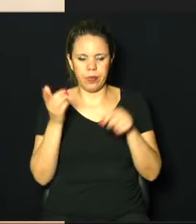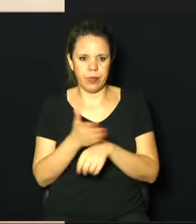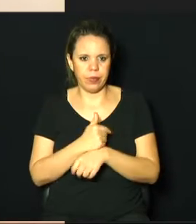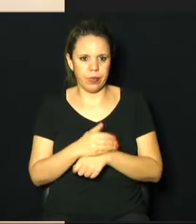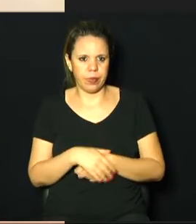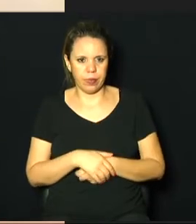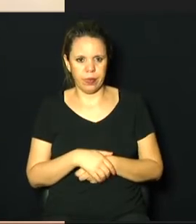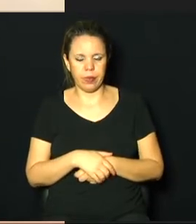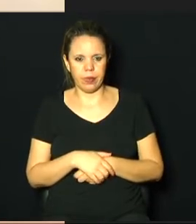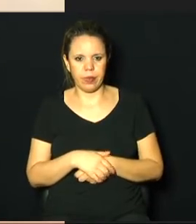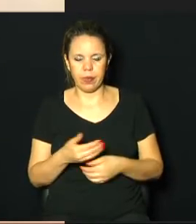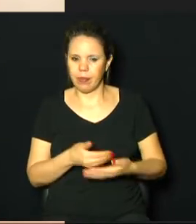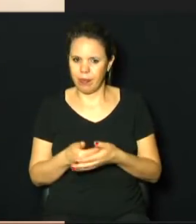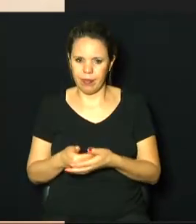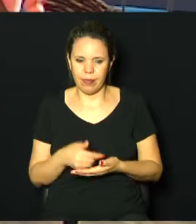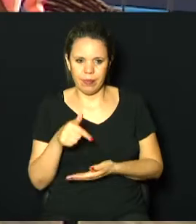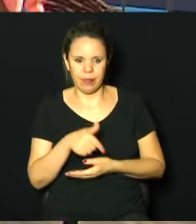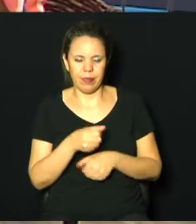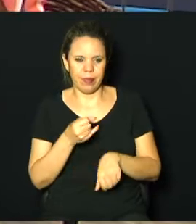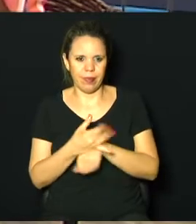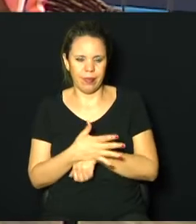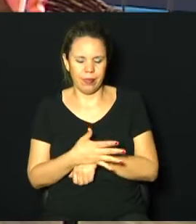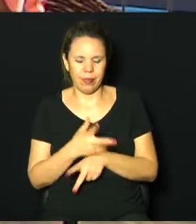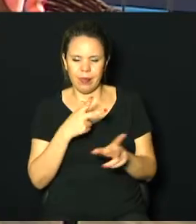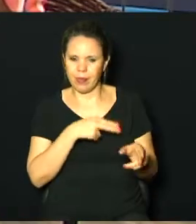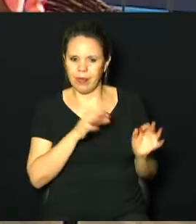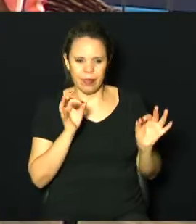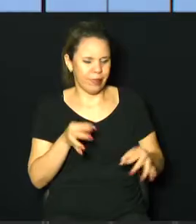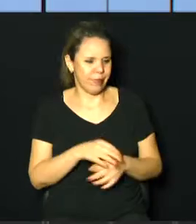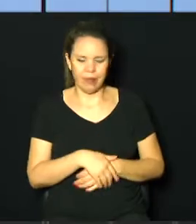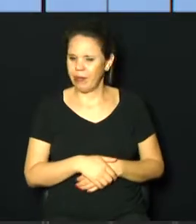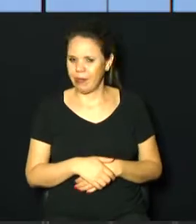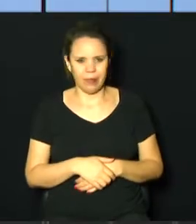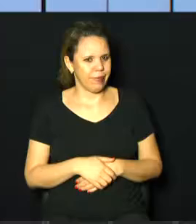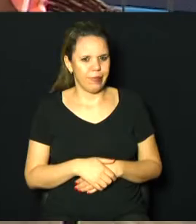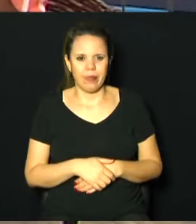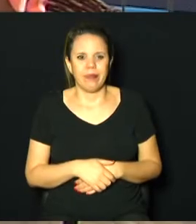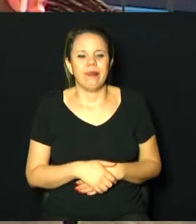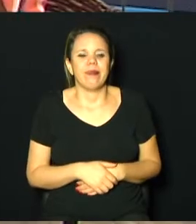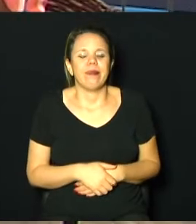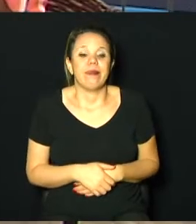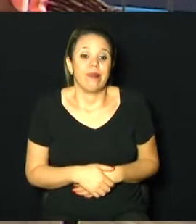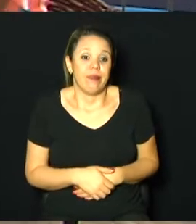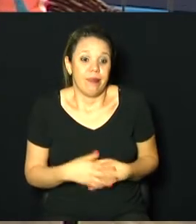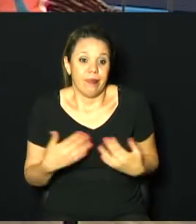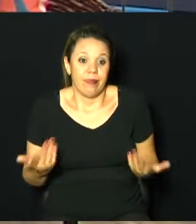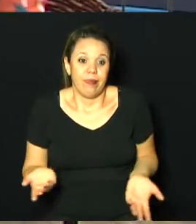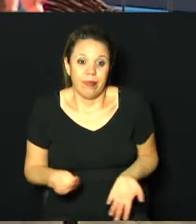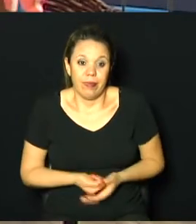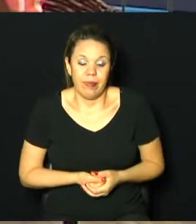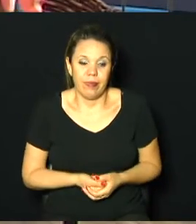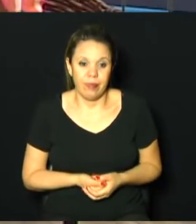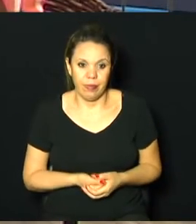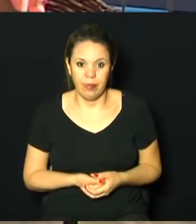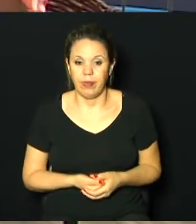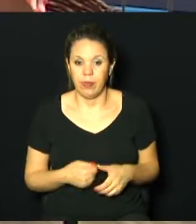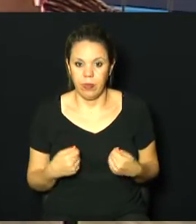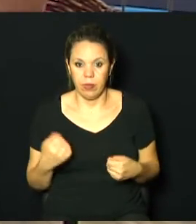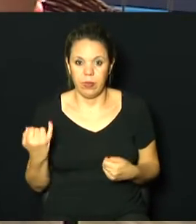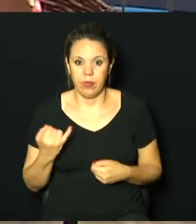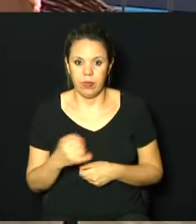antes, apesar que com um bebê pequeno, de madrugada, a gente não dorme muito bem, né? Você nem dorme. Nem dorme. Mas é que o Lucas dorme